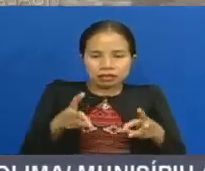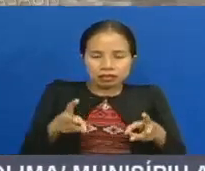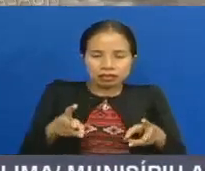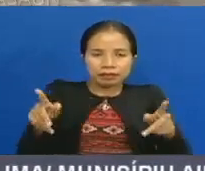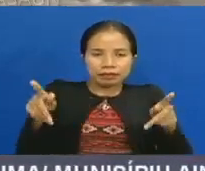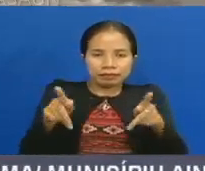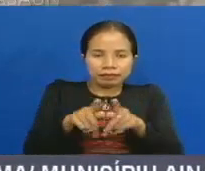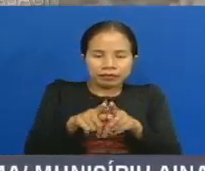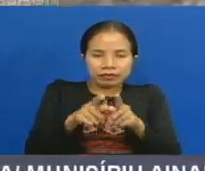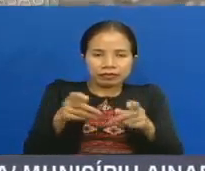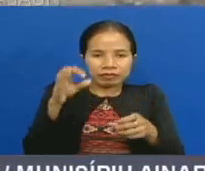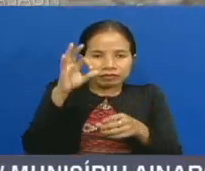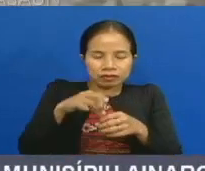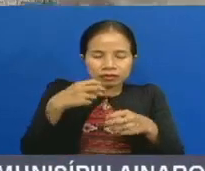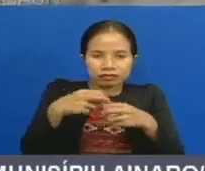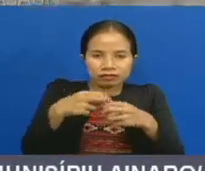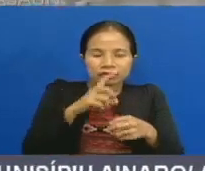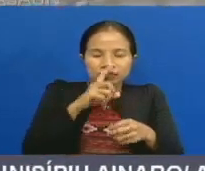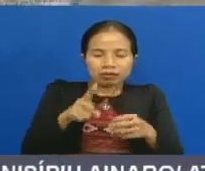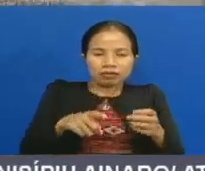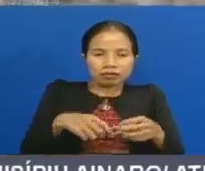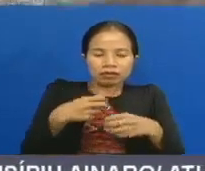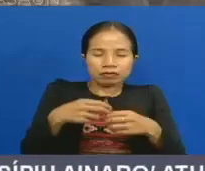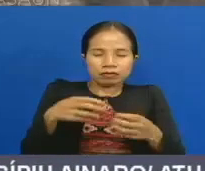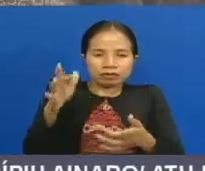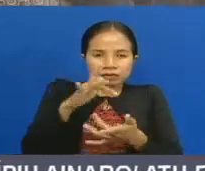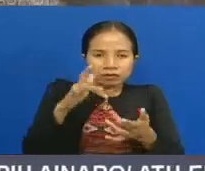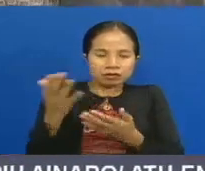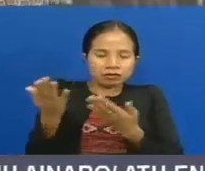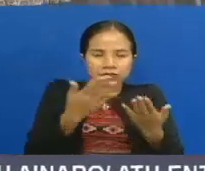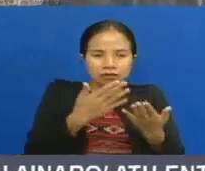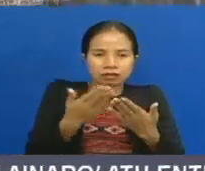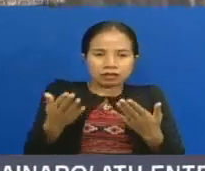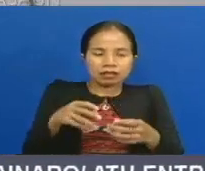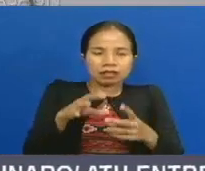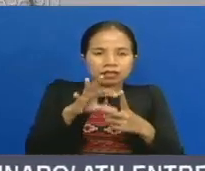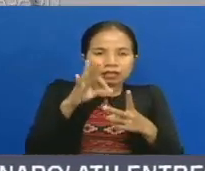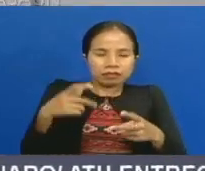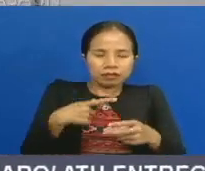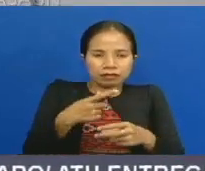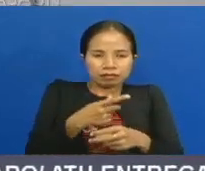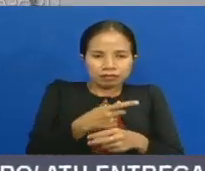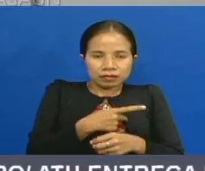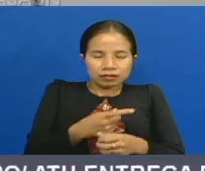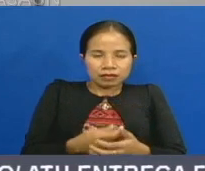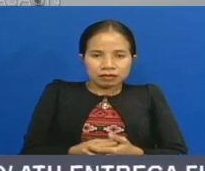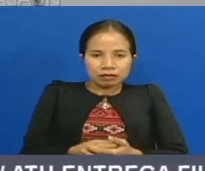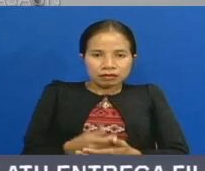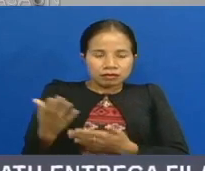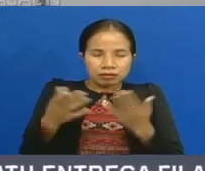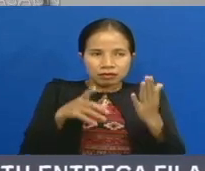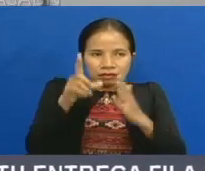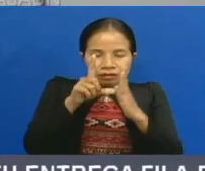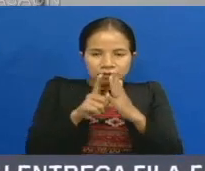votação Balun Atebes, onde dificulta mobilização material eleição parlamentar. Submete a